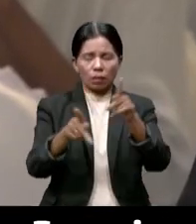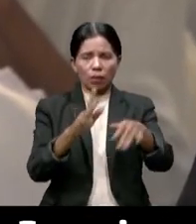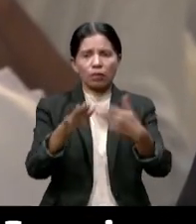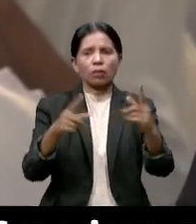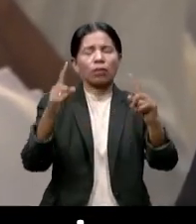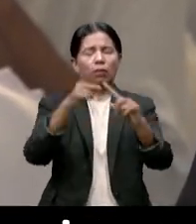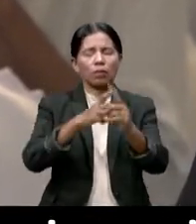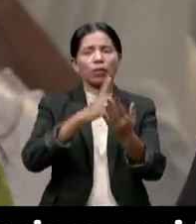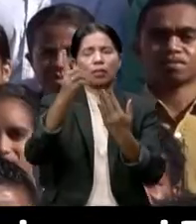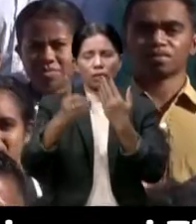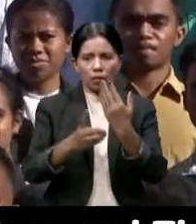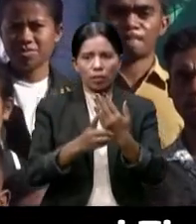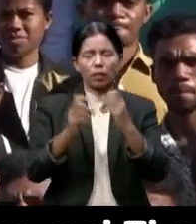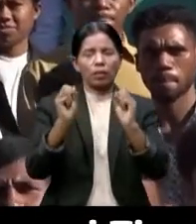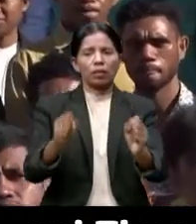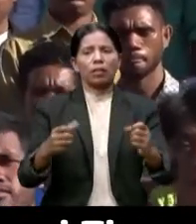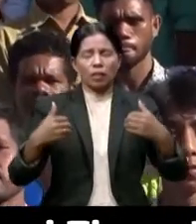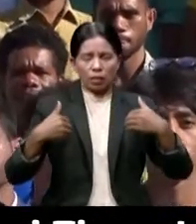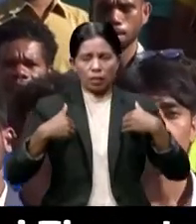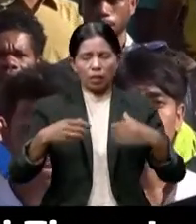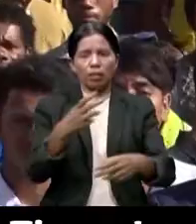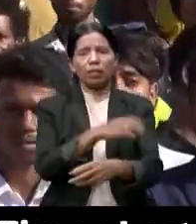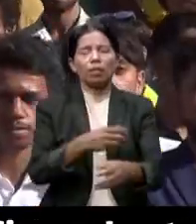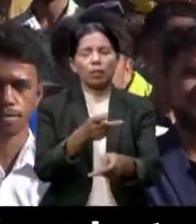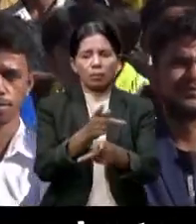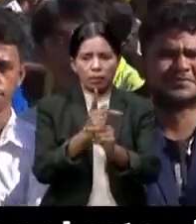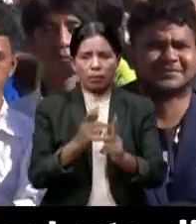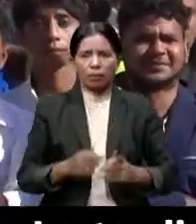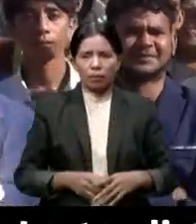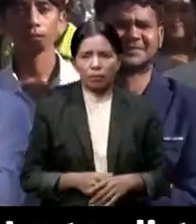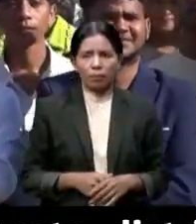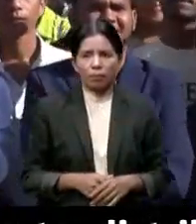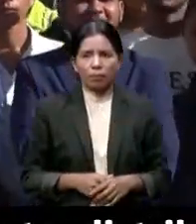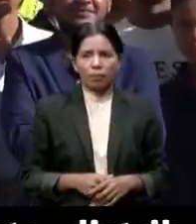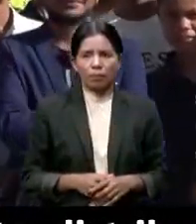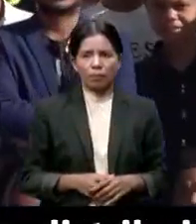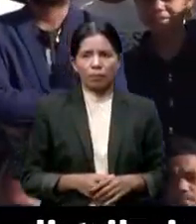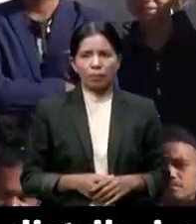em dezembro, no possibilidade de sair a dívida. Agostinho da Costa, Mateus Romário, GMN.